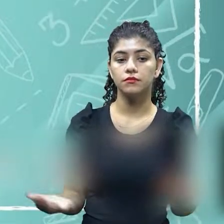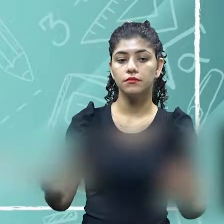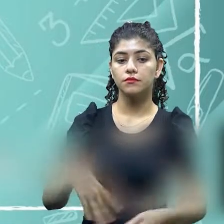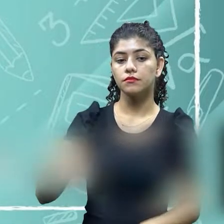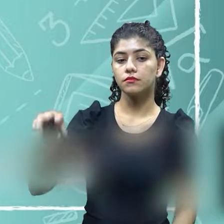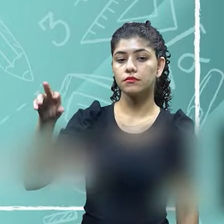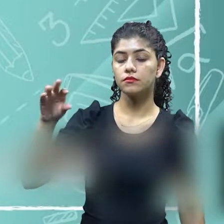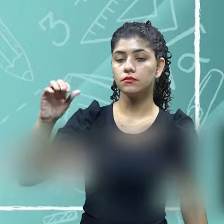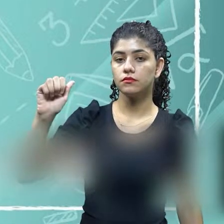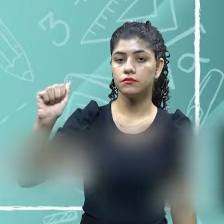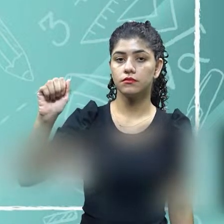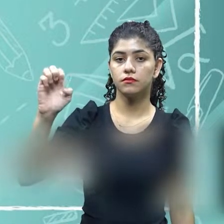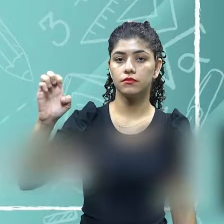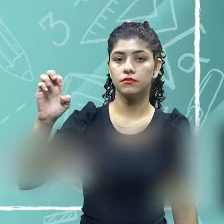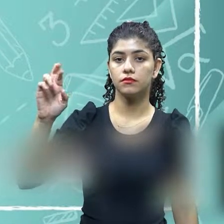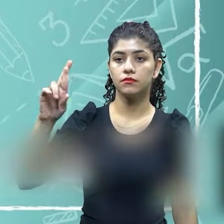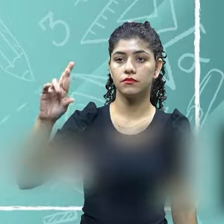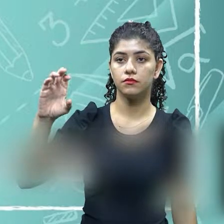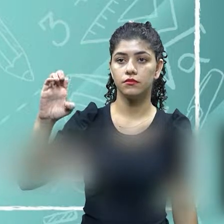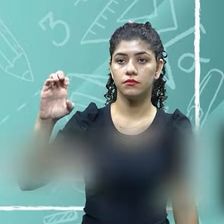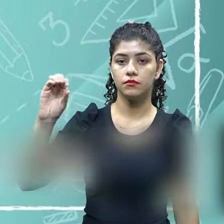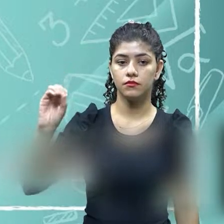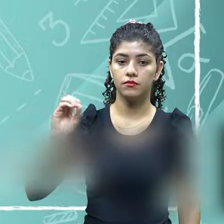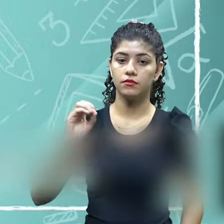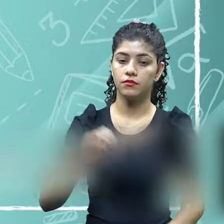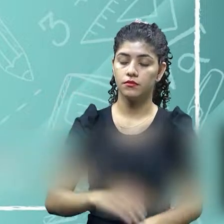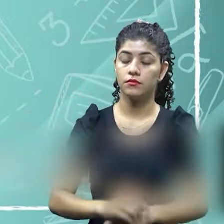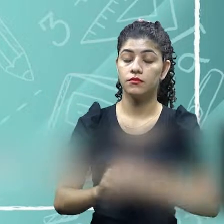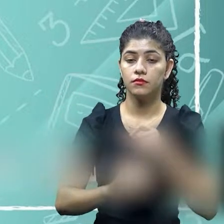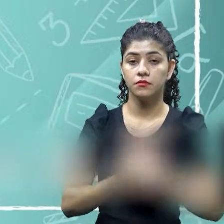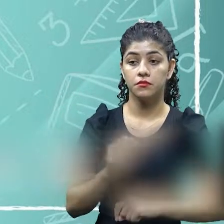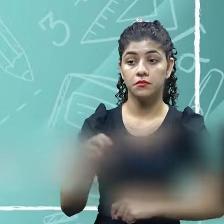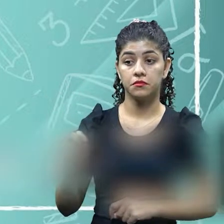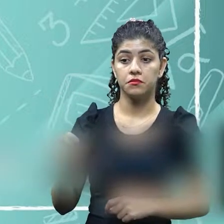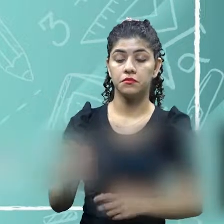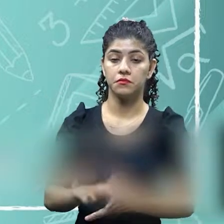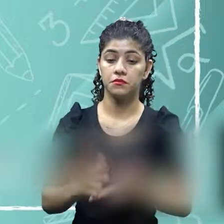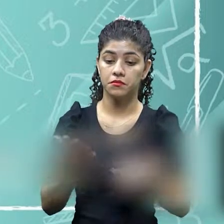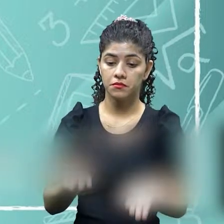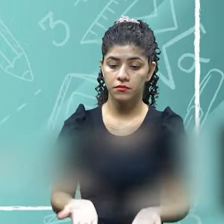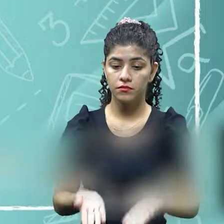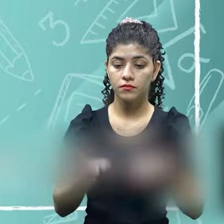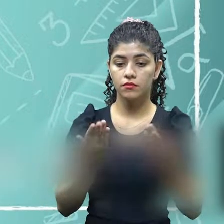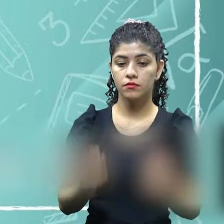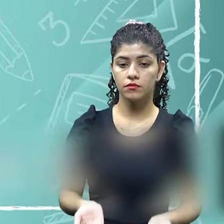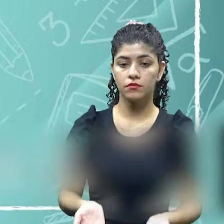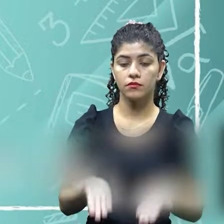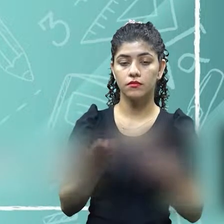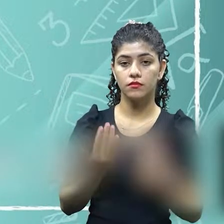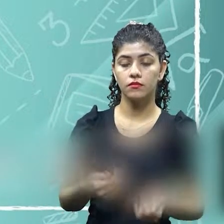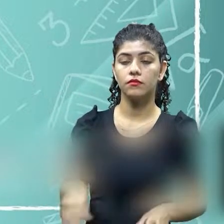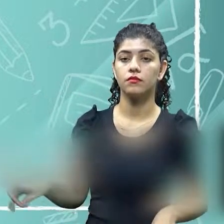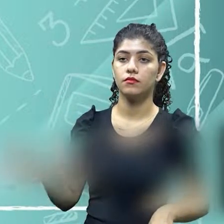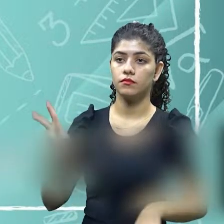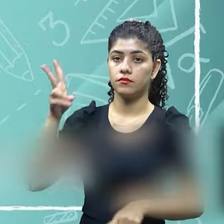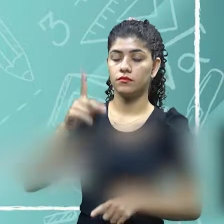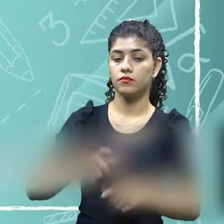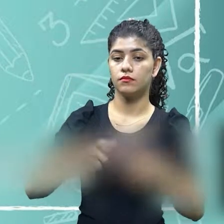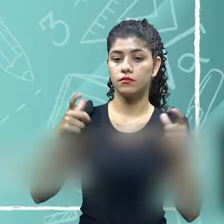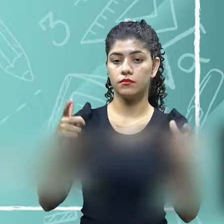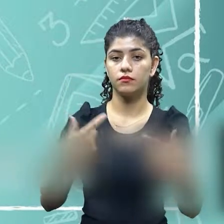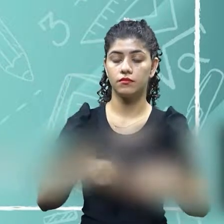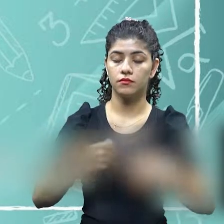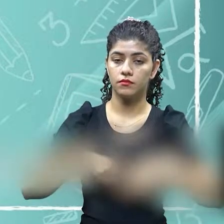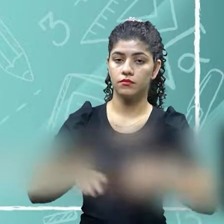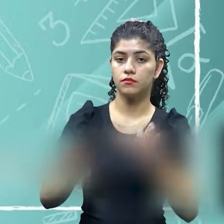distribuição. Temos o modal aéreo, recomendado para cargas de alto valor agregado, leves, de baixo peso, em dimensão que